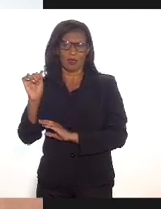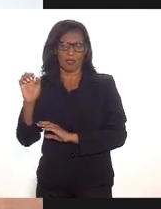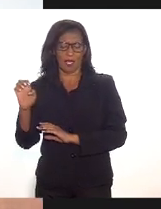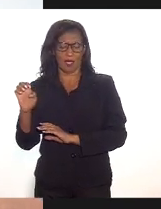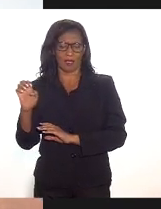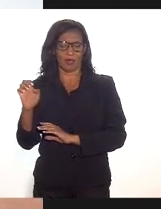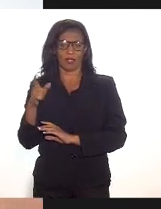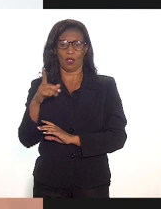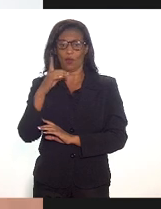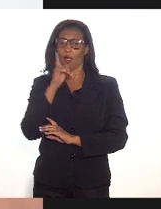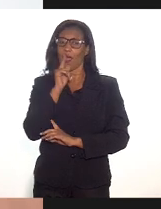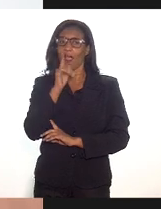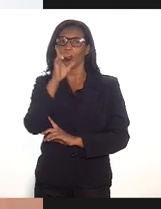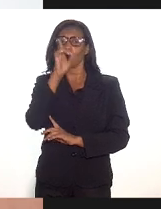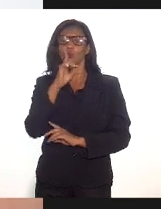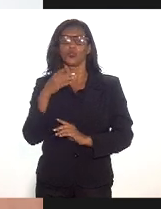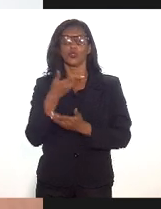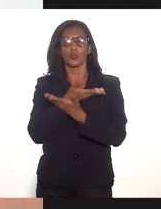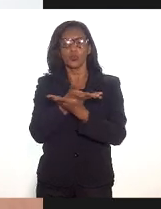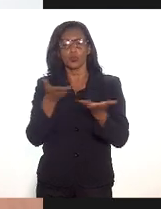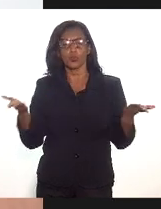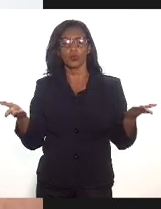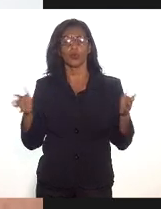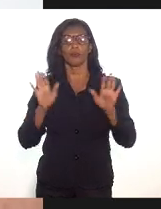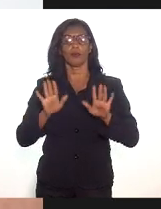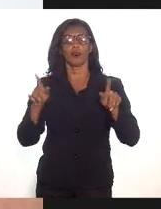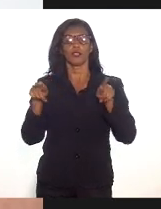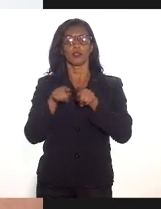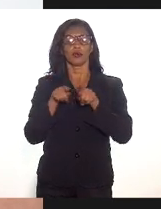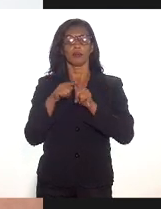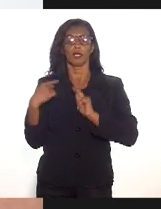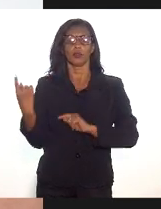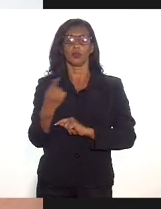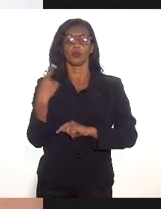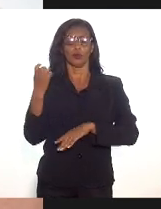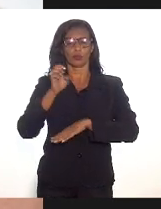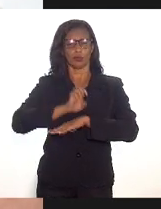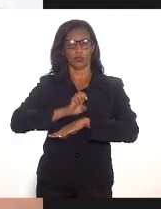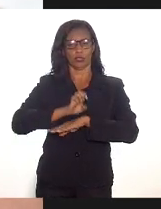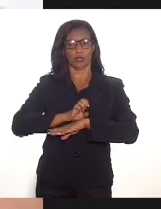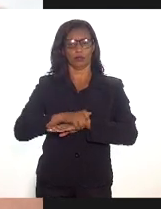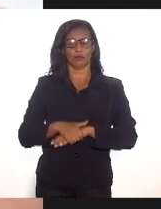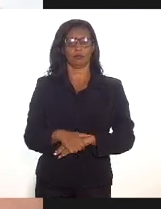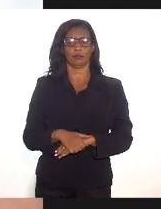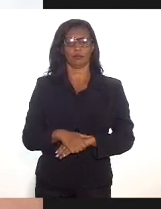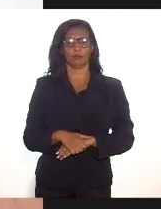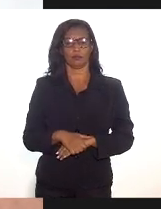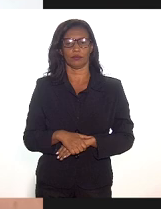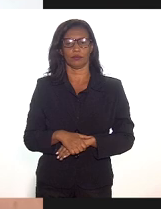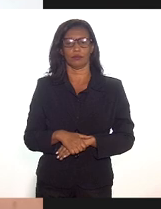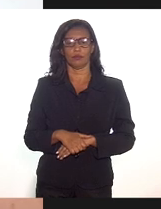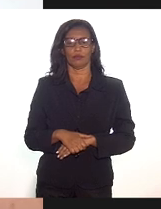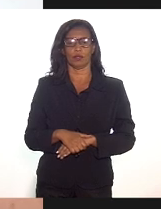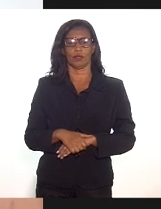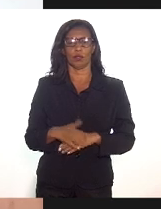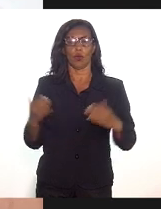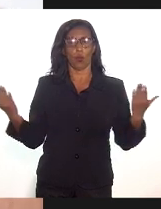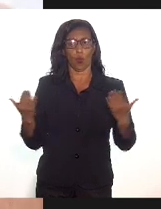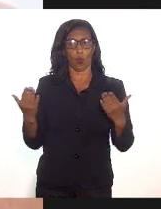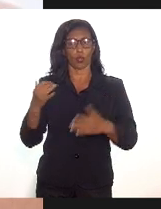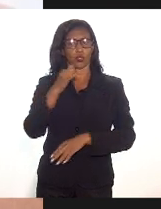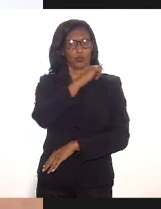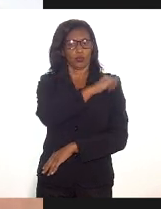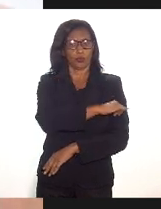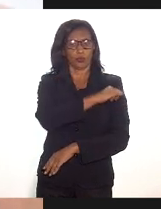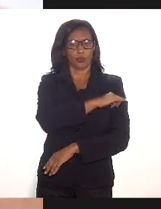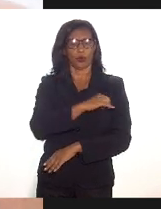água é um direito de todos, mas também do nosso Estado. O Estado do Rio de Janeiro hoje, assim